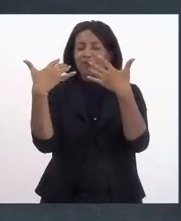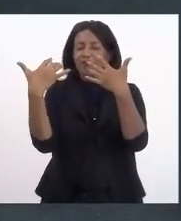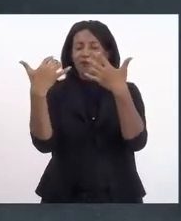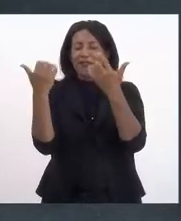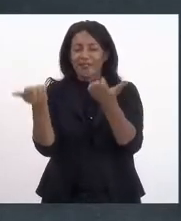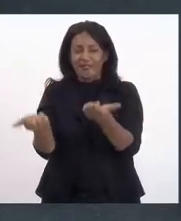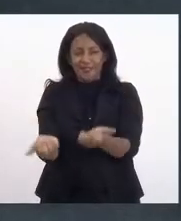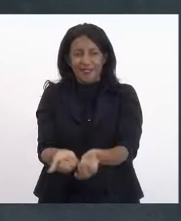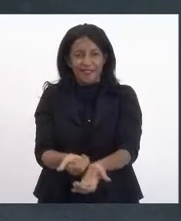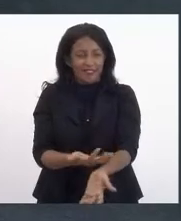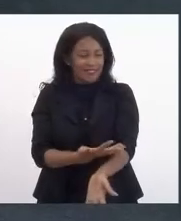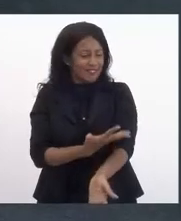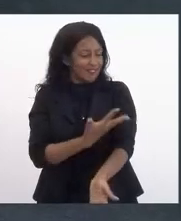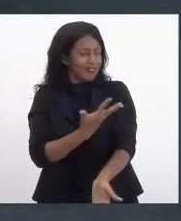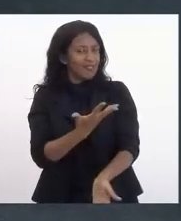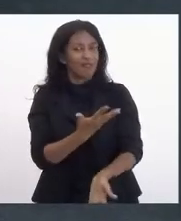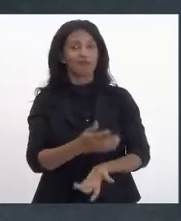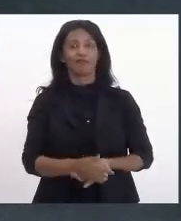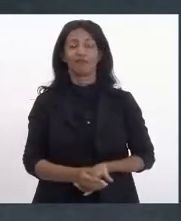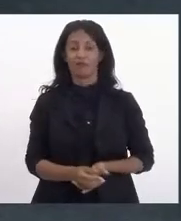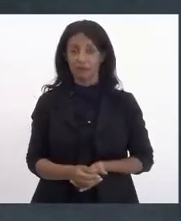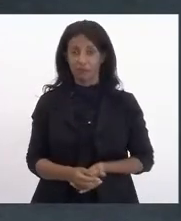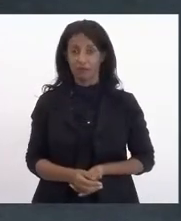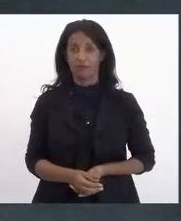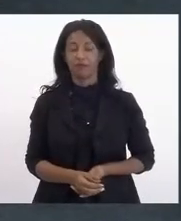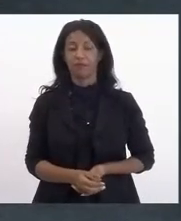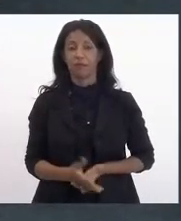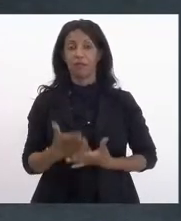em ti, né? E